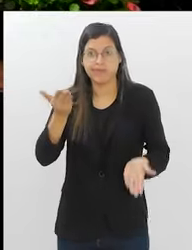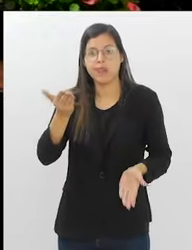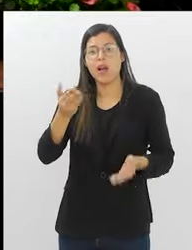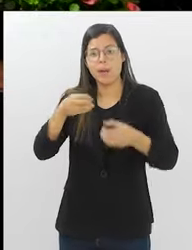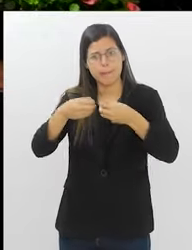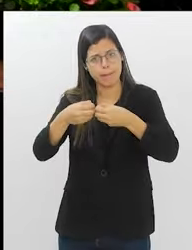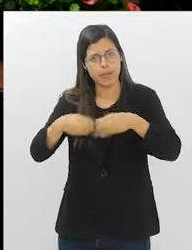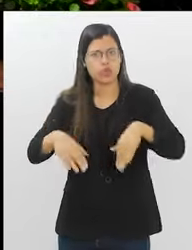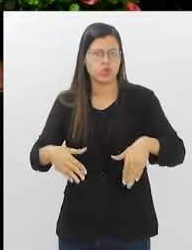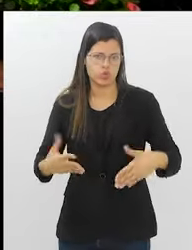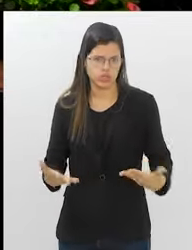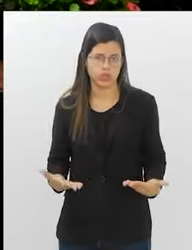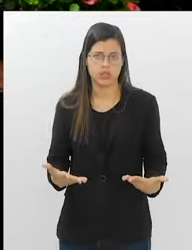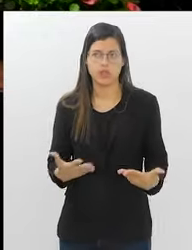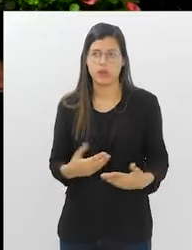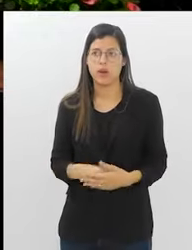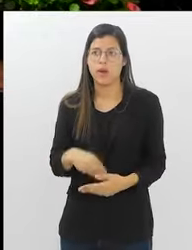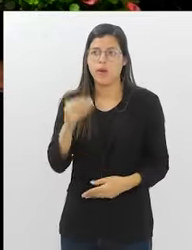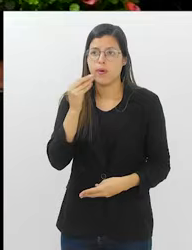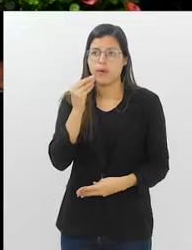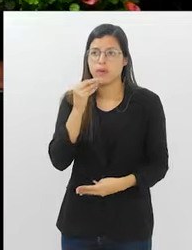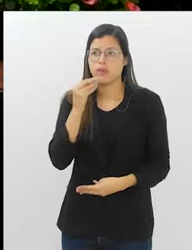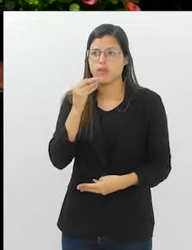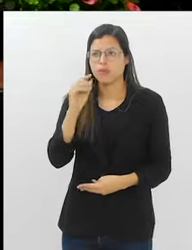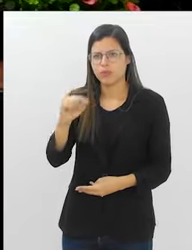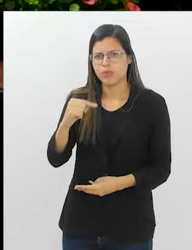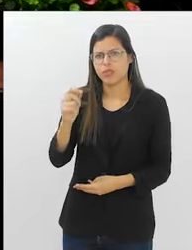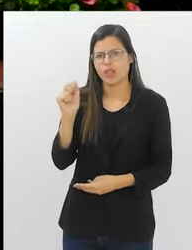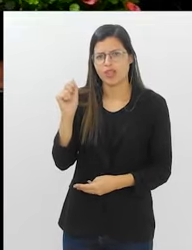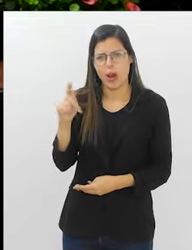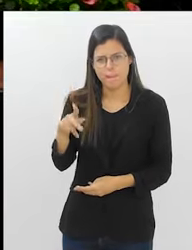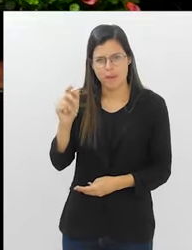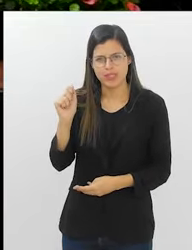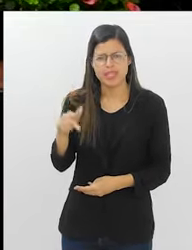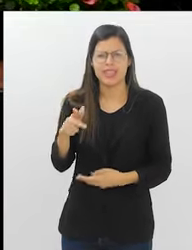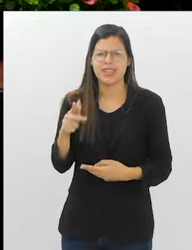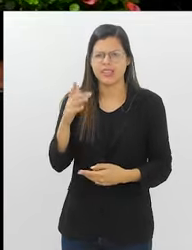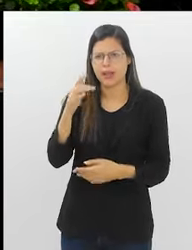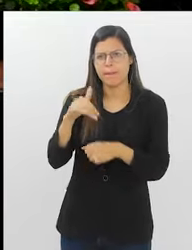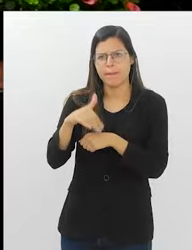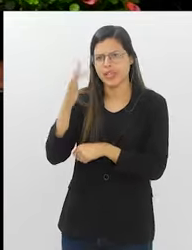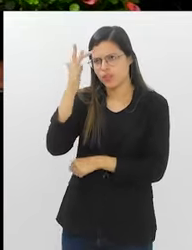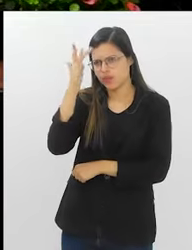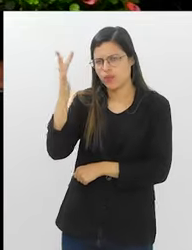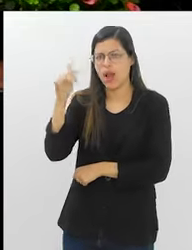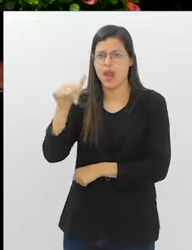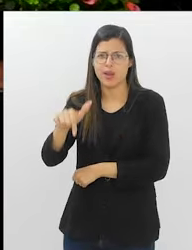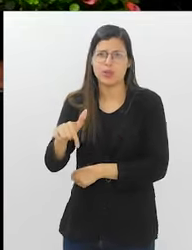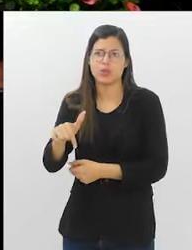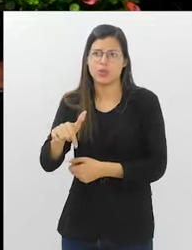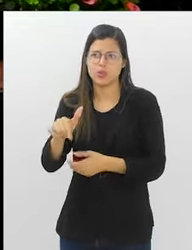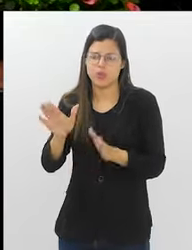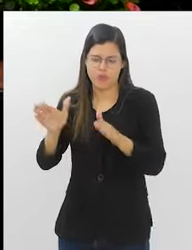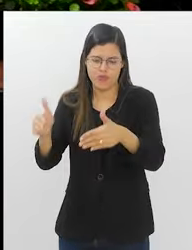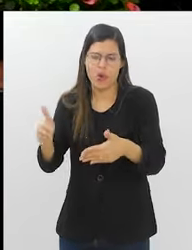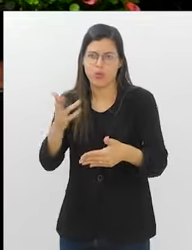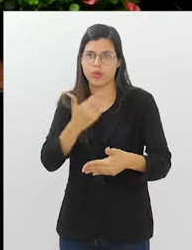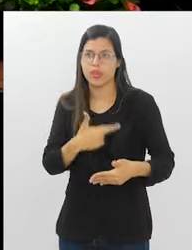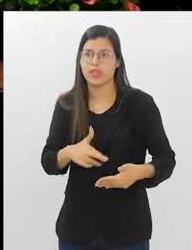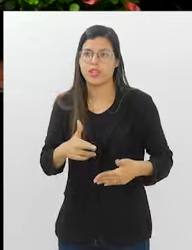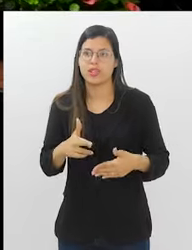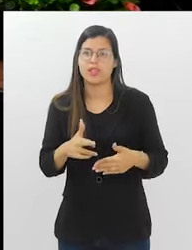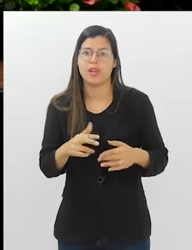eu acabo prejudicando um lado ou outro. Obviamente, quando a gente se aposenta, facilita as coisas, né? Mas eu vou dizer